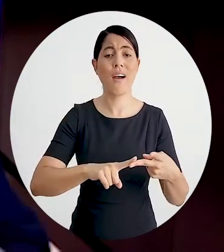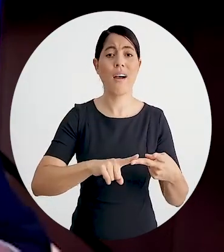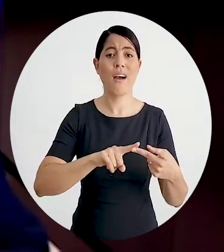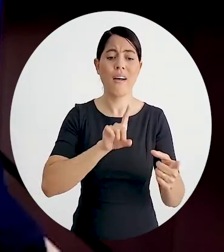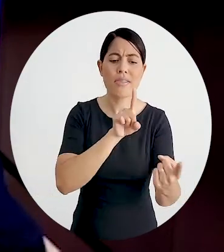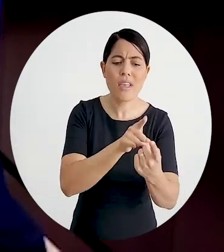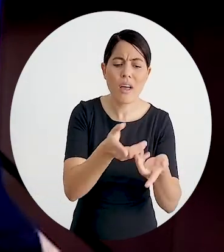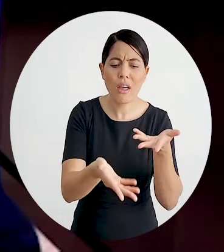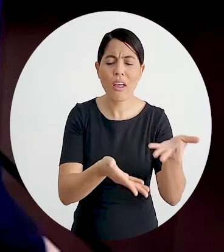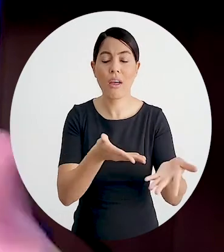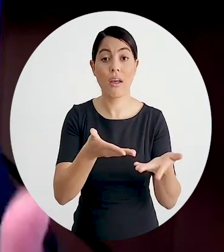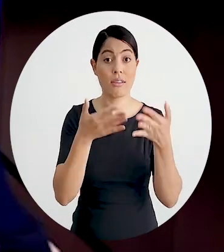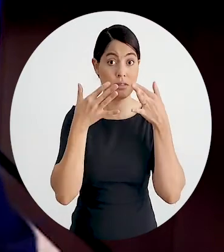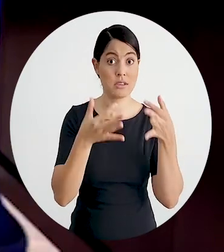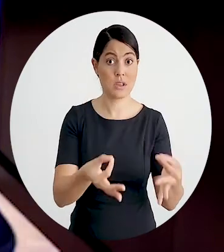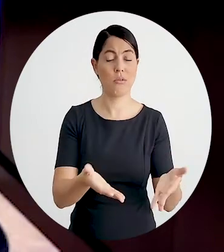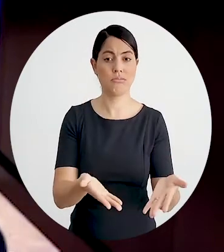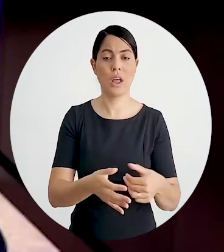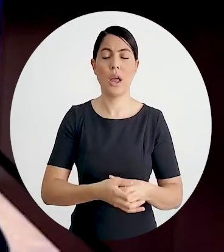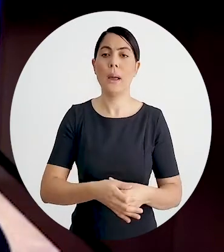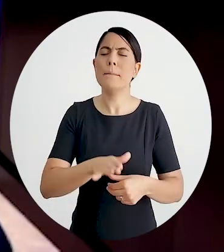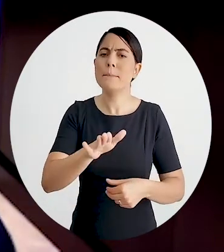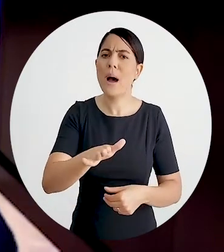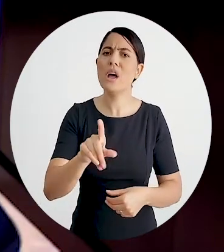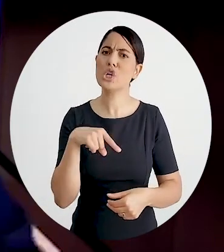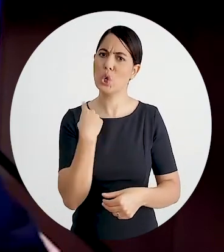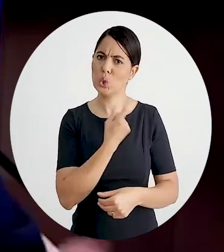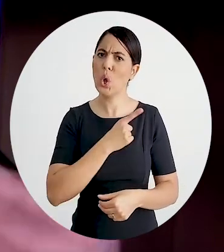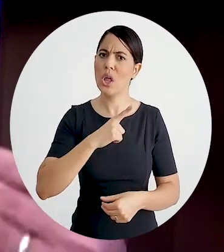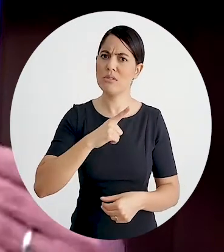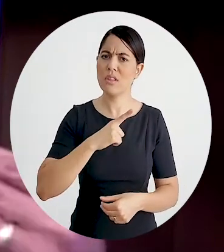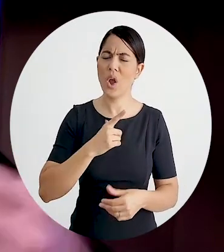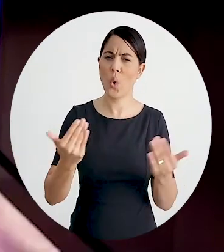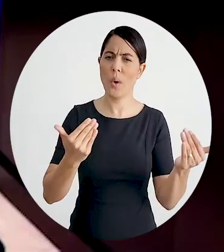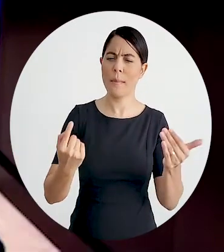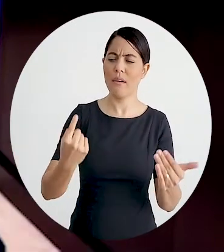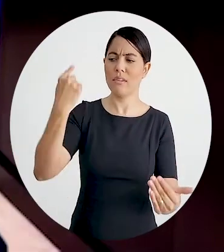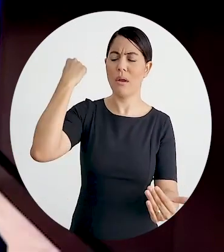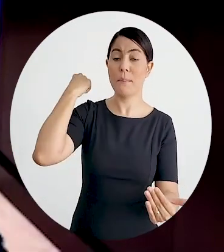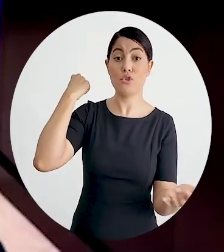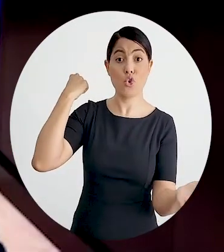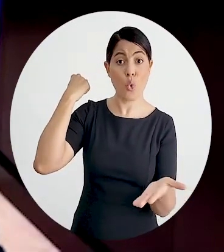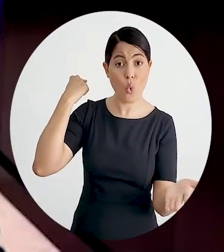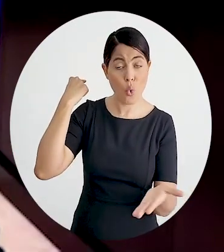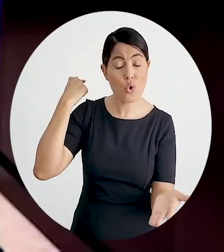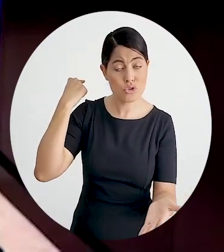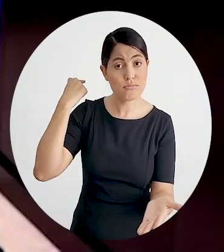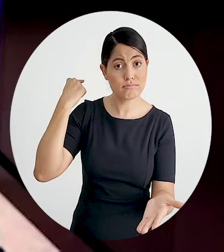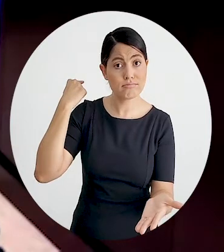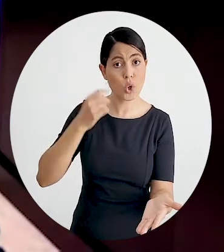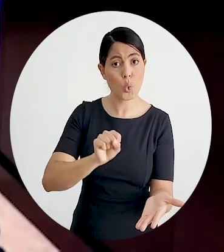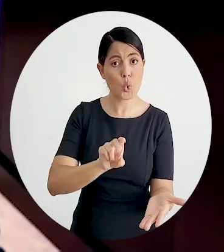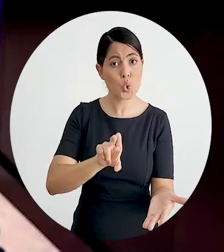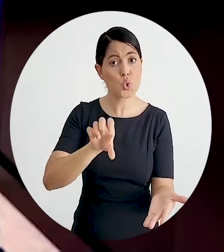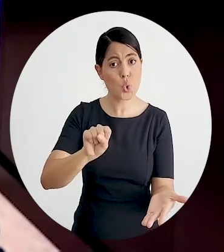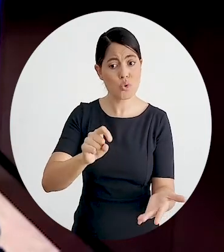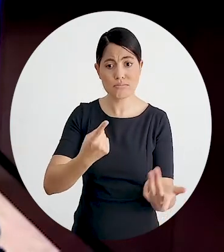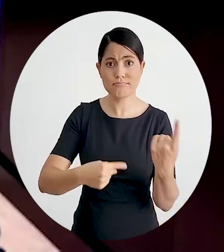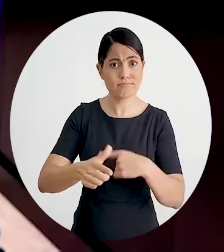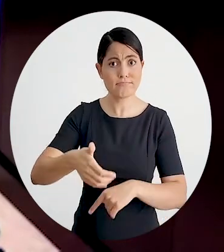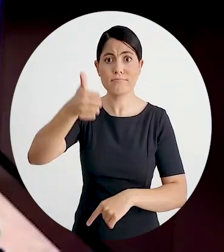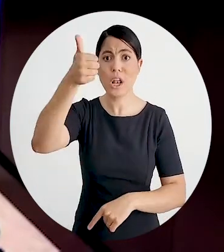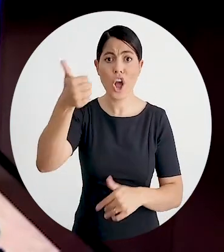mais atenção, mas temos o sistema único de saúde bem melhor do que anteriormente, que nesse momento de pandemia foi e tem